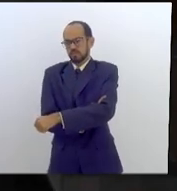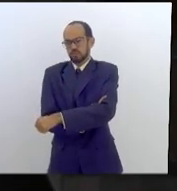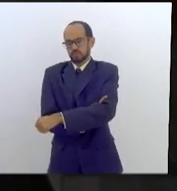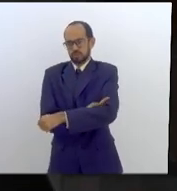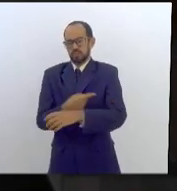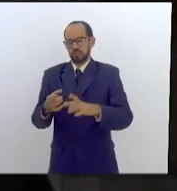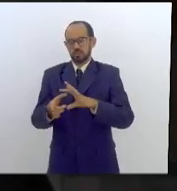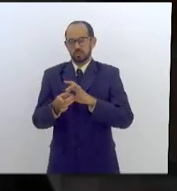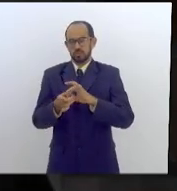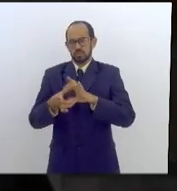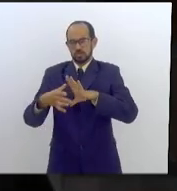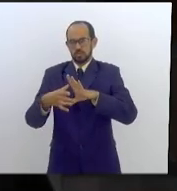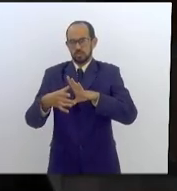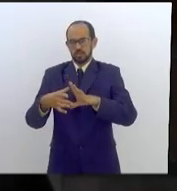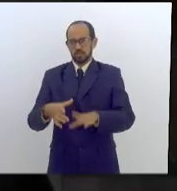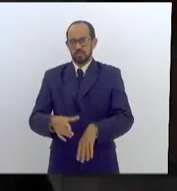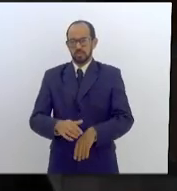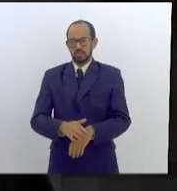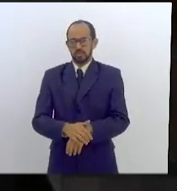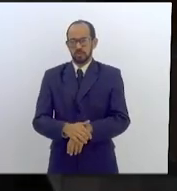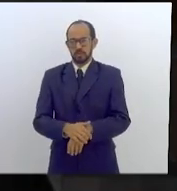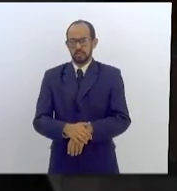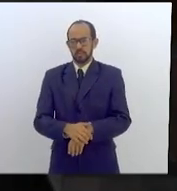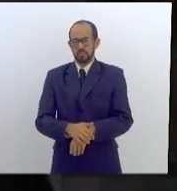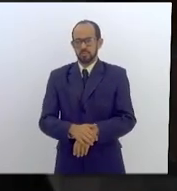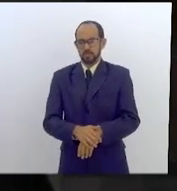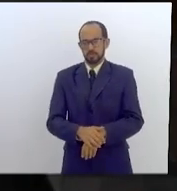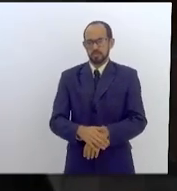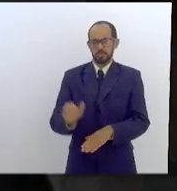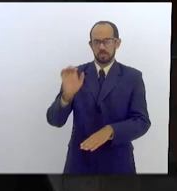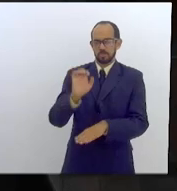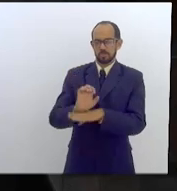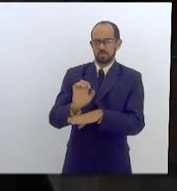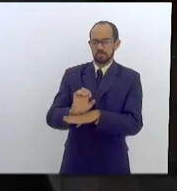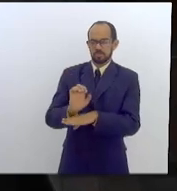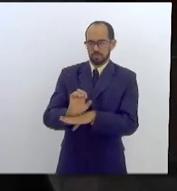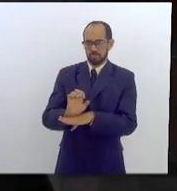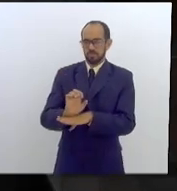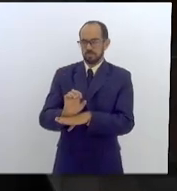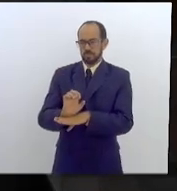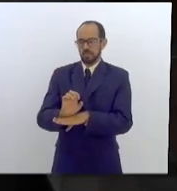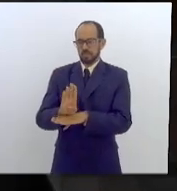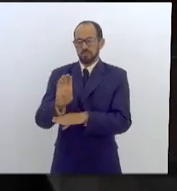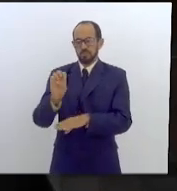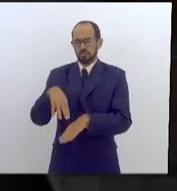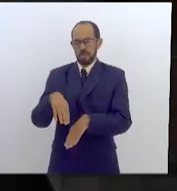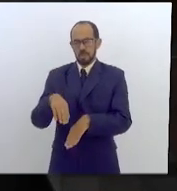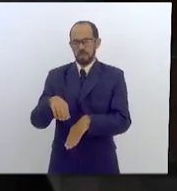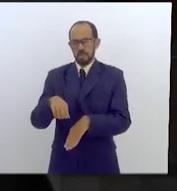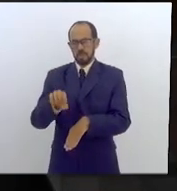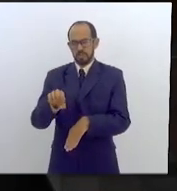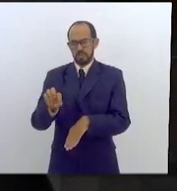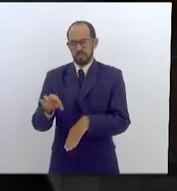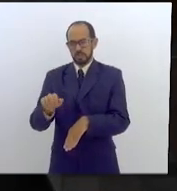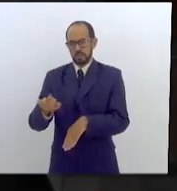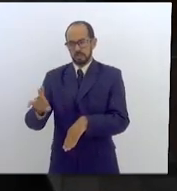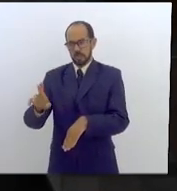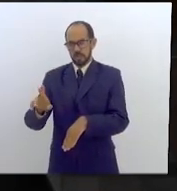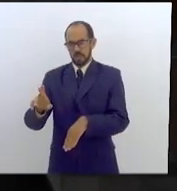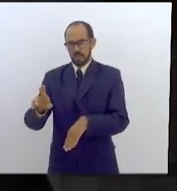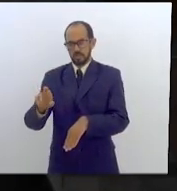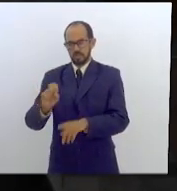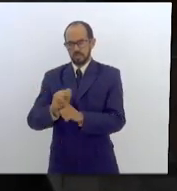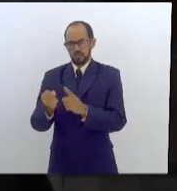democrático para que seja um estado do bem-estar Social eu verifico